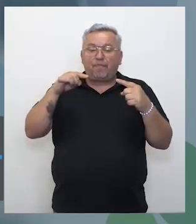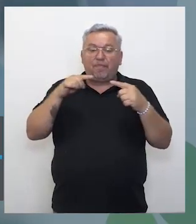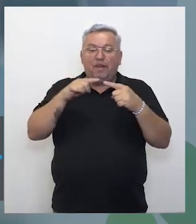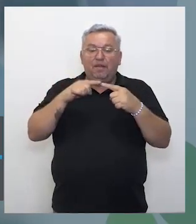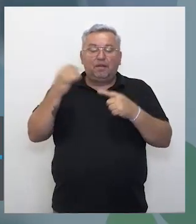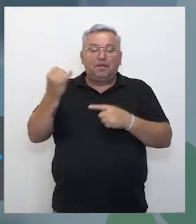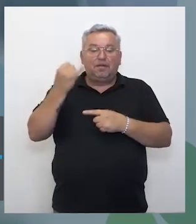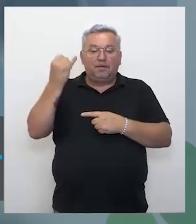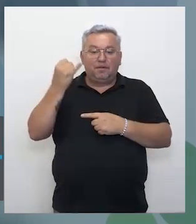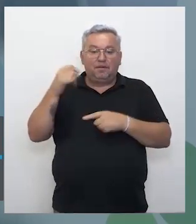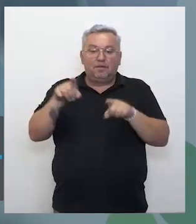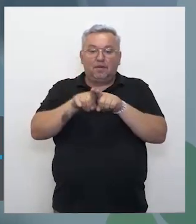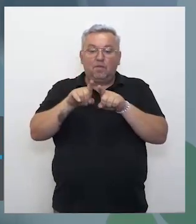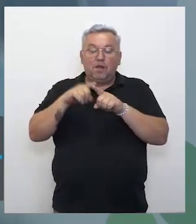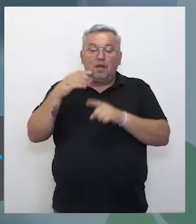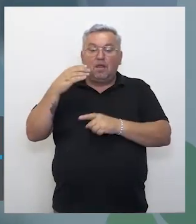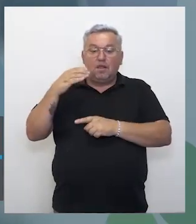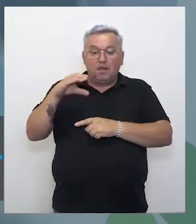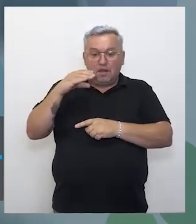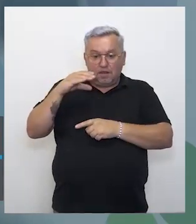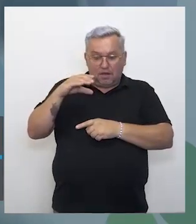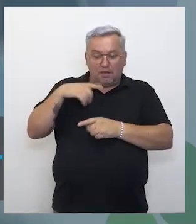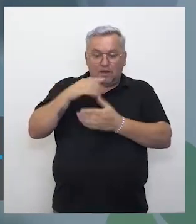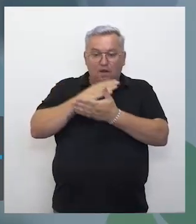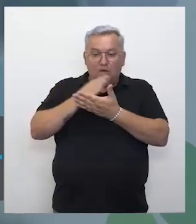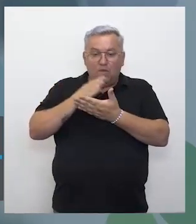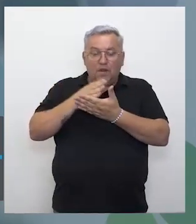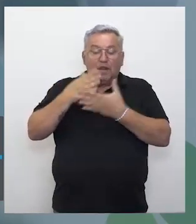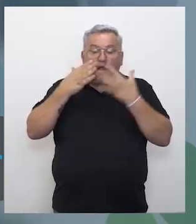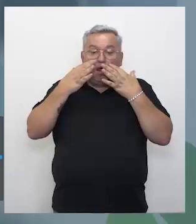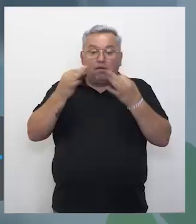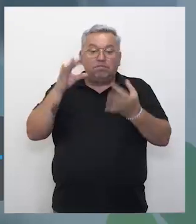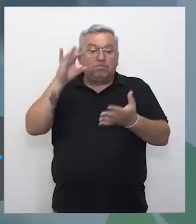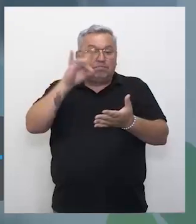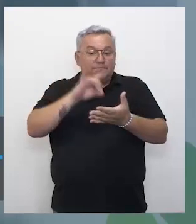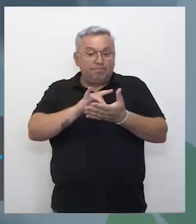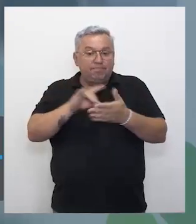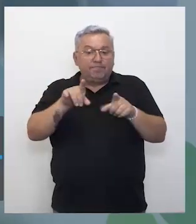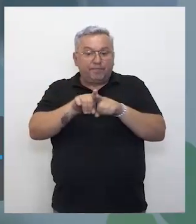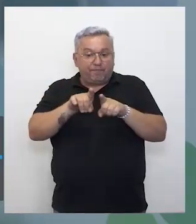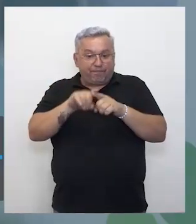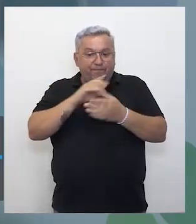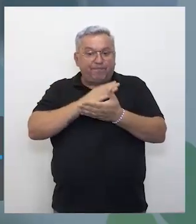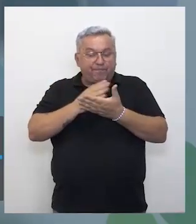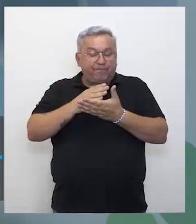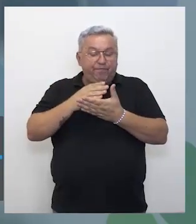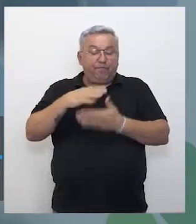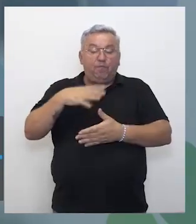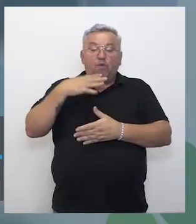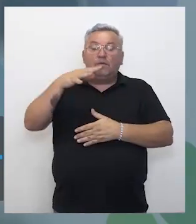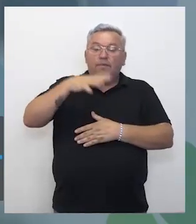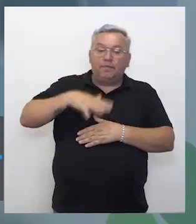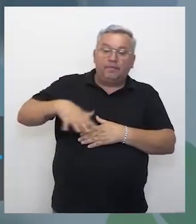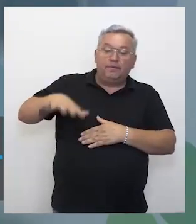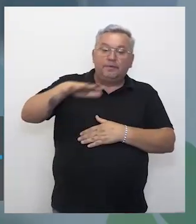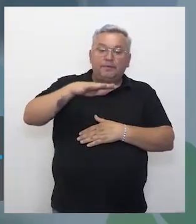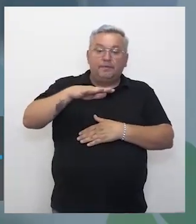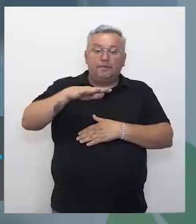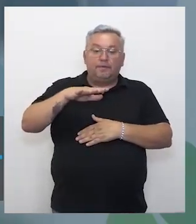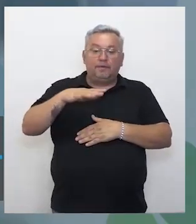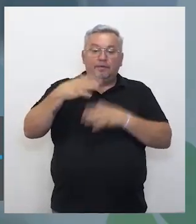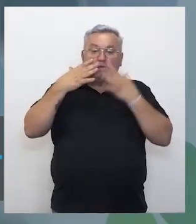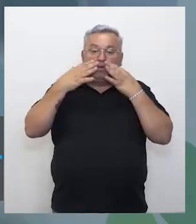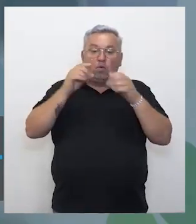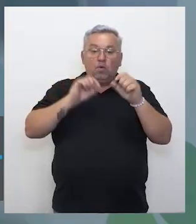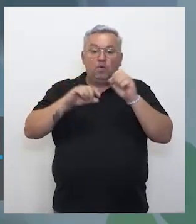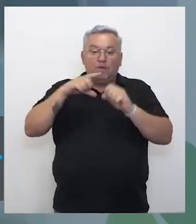fundamental. A ciência, ela parte da observação da realidade, inclusive ela parte do senso comum. E a partir dessa